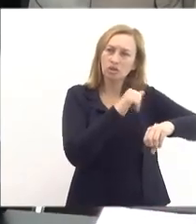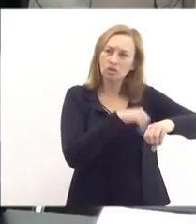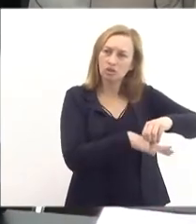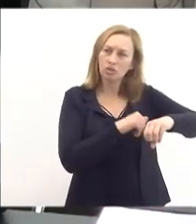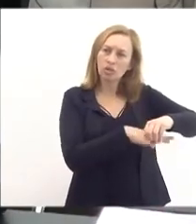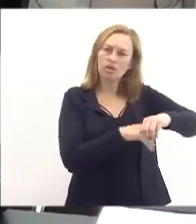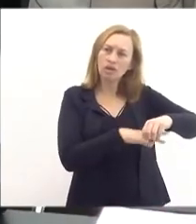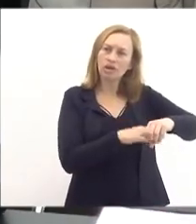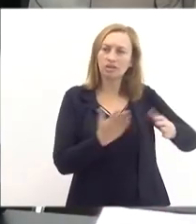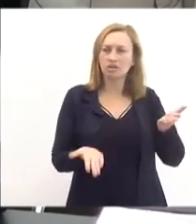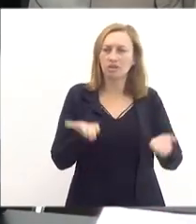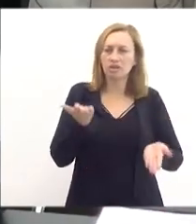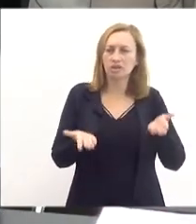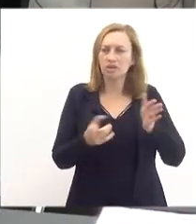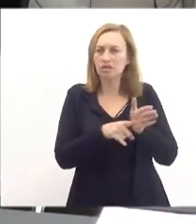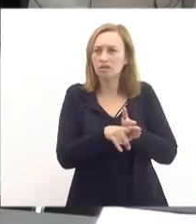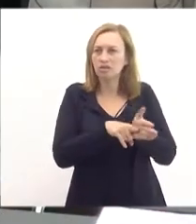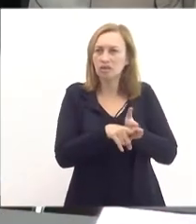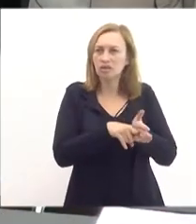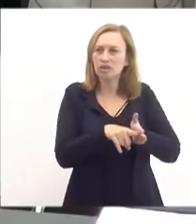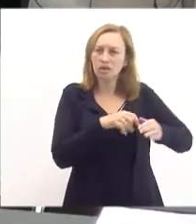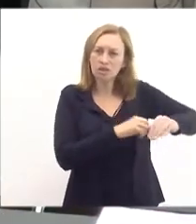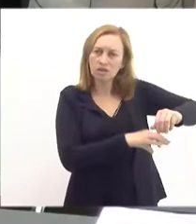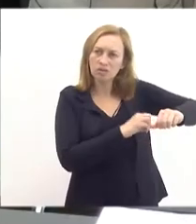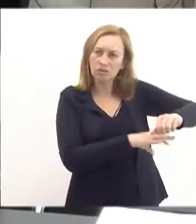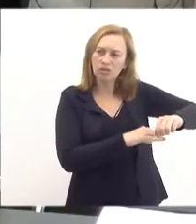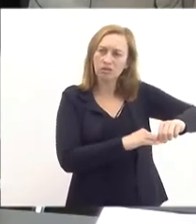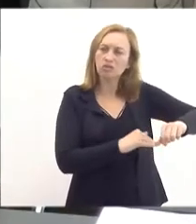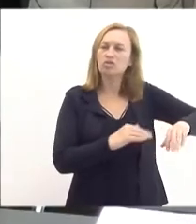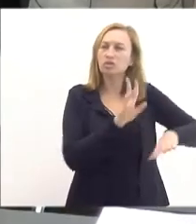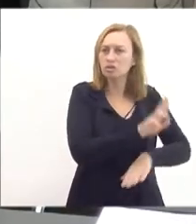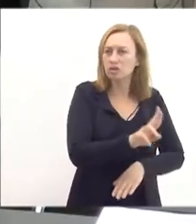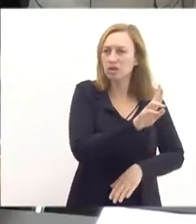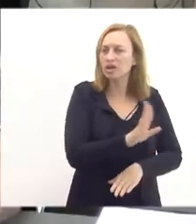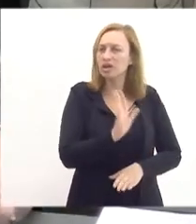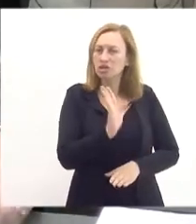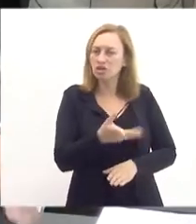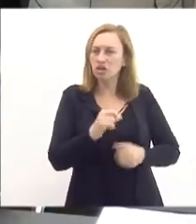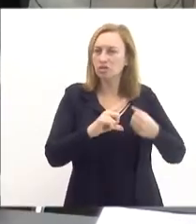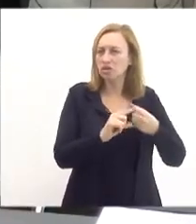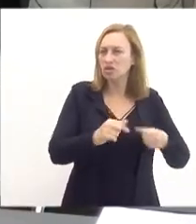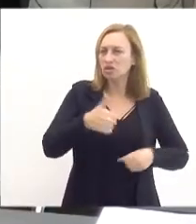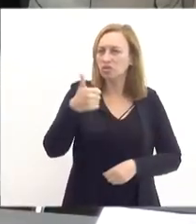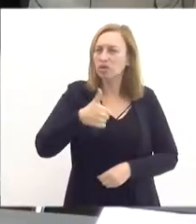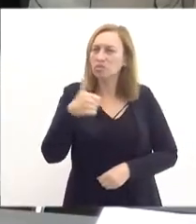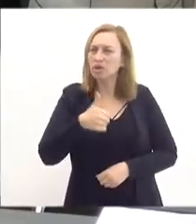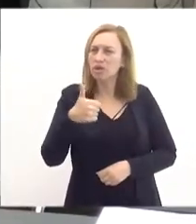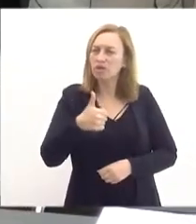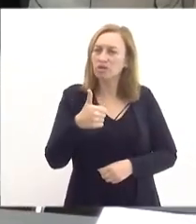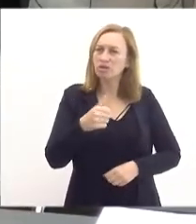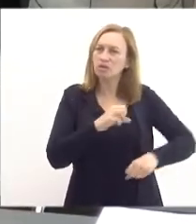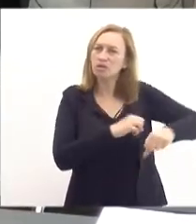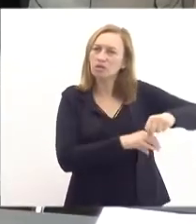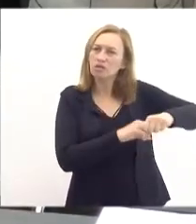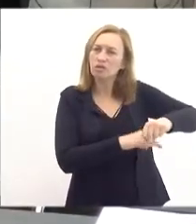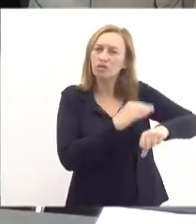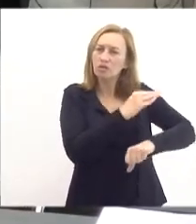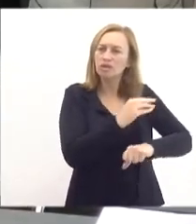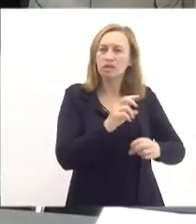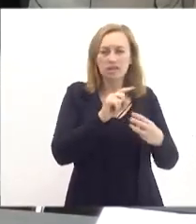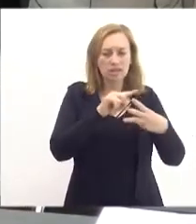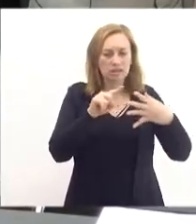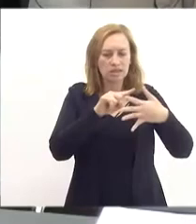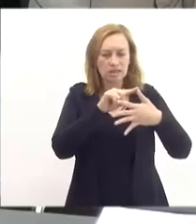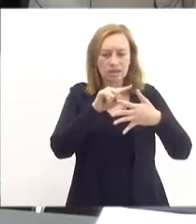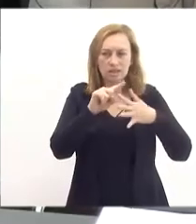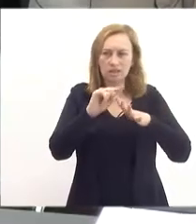de equilíbrio fiscal, esse fundo ser utilizado, já que há previsão no artigo 1º do fundo, 5 itens,